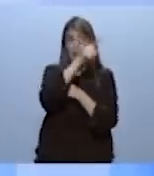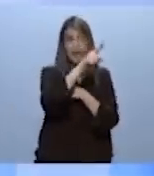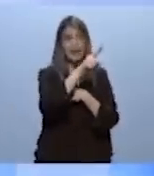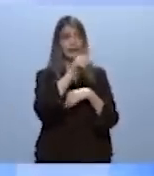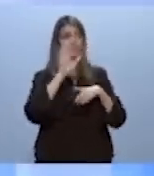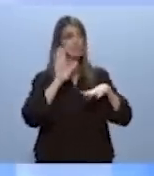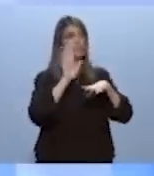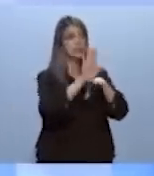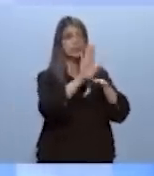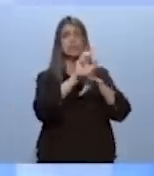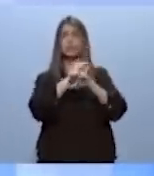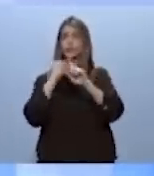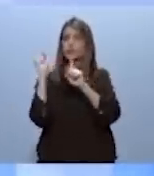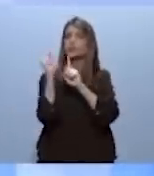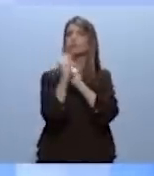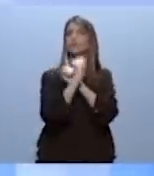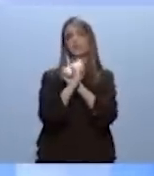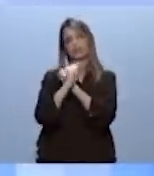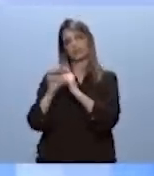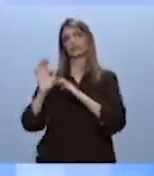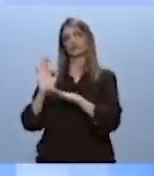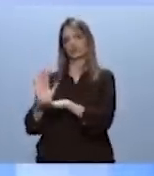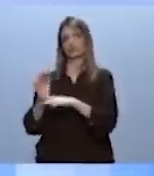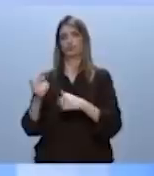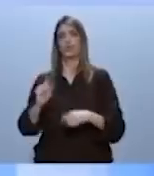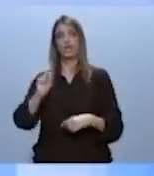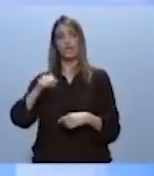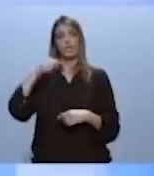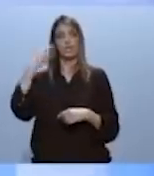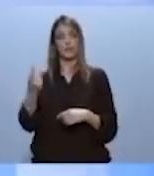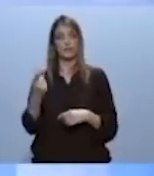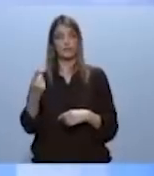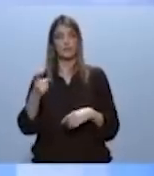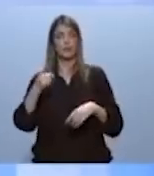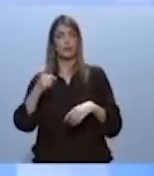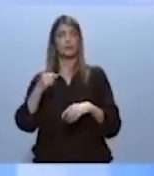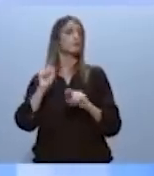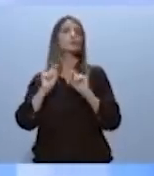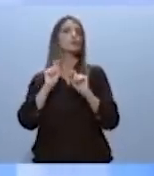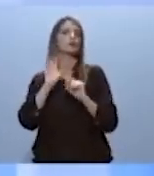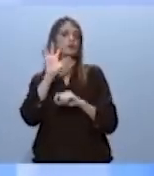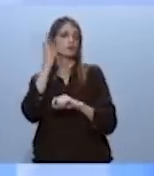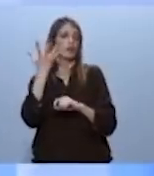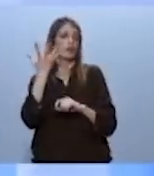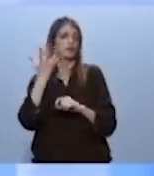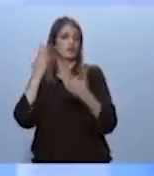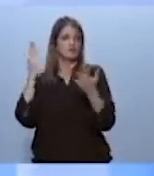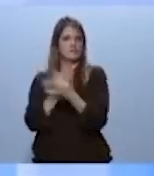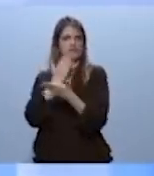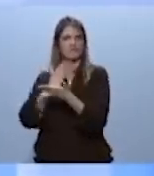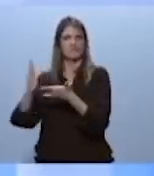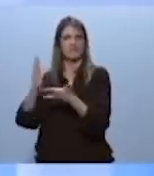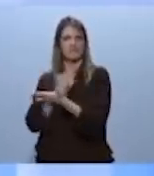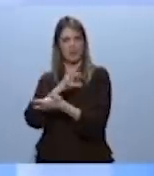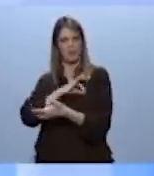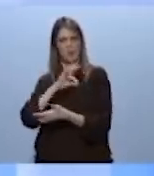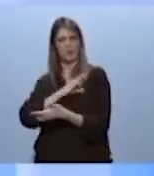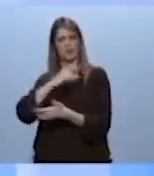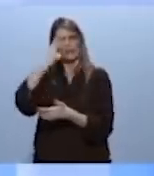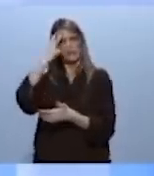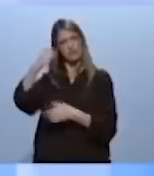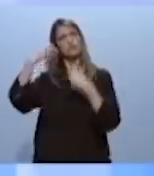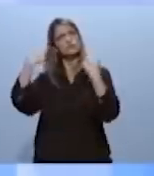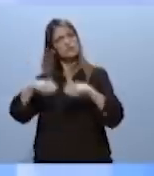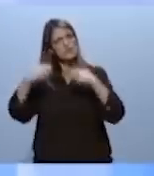deve estar aí sim você vem uma com a questão mais Marginal que é de fato de atuar com a polícia inteligência da